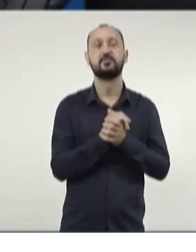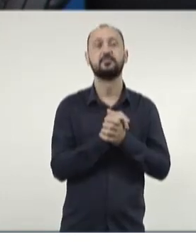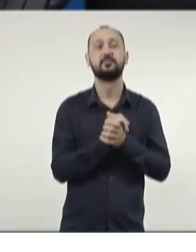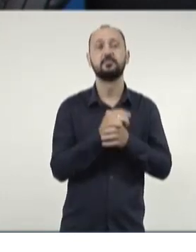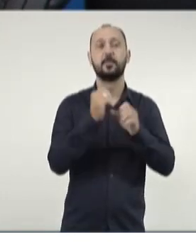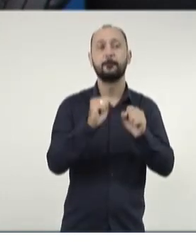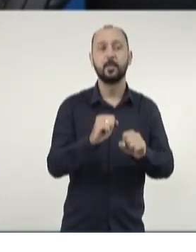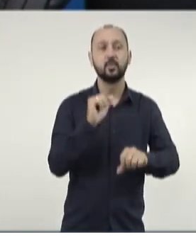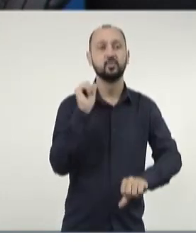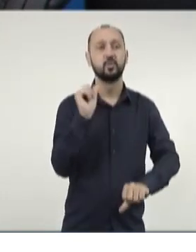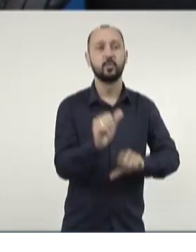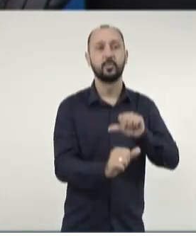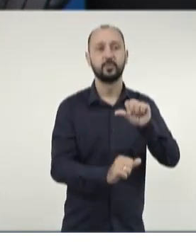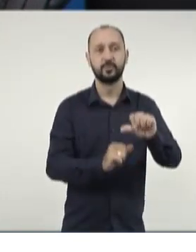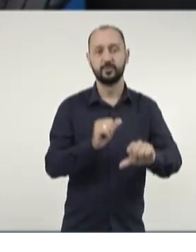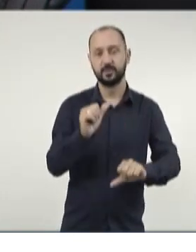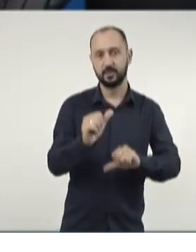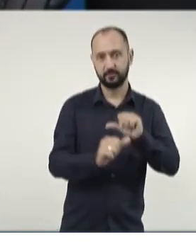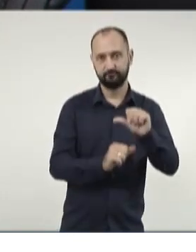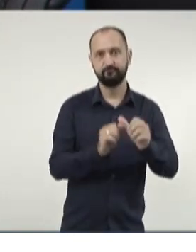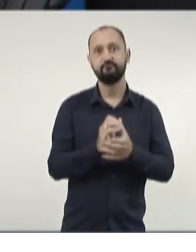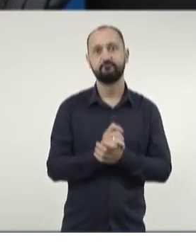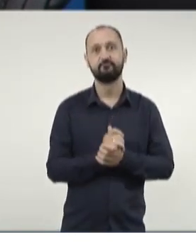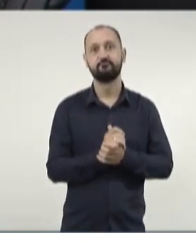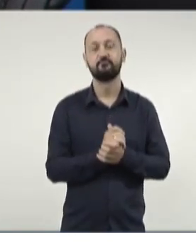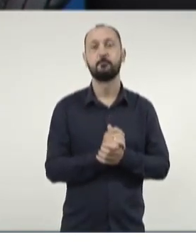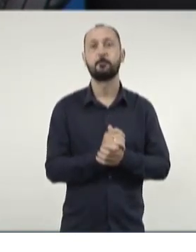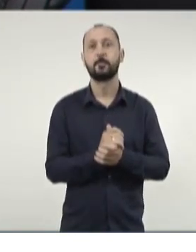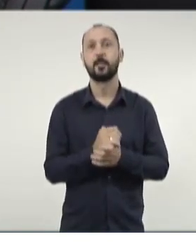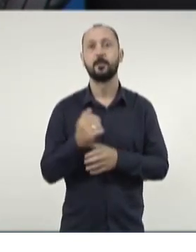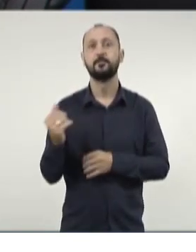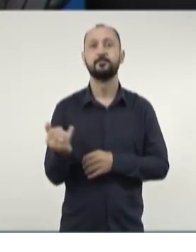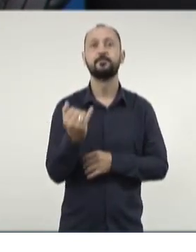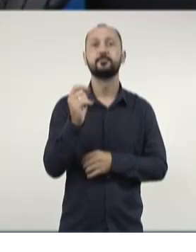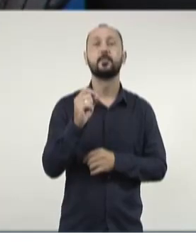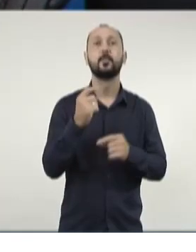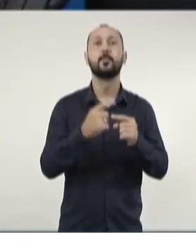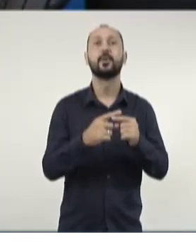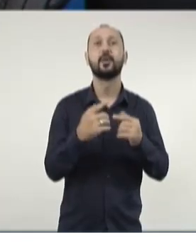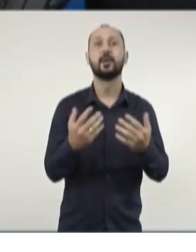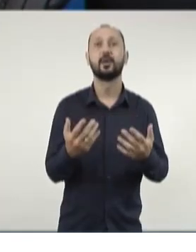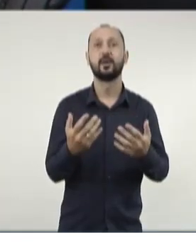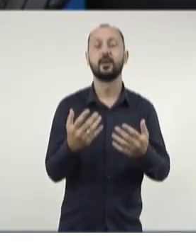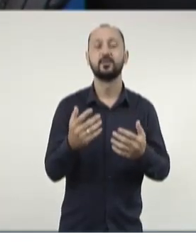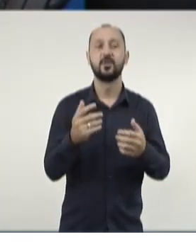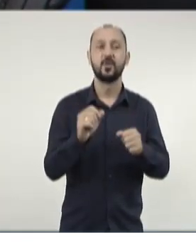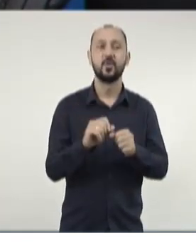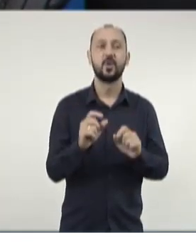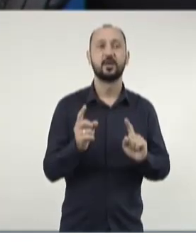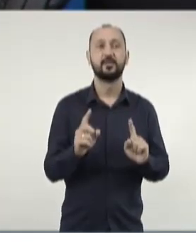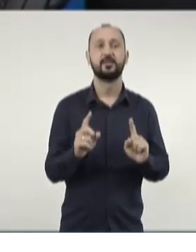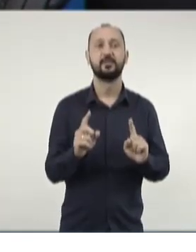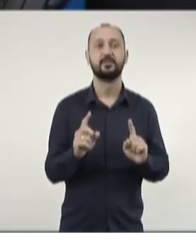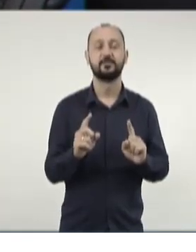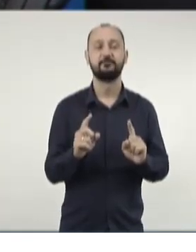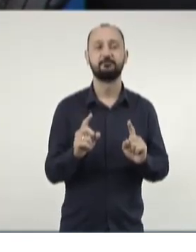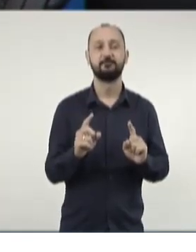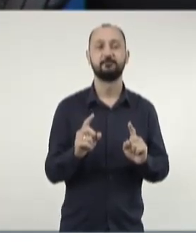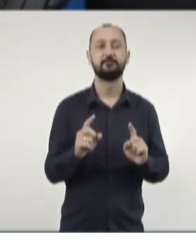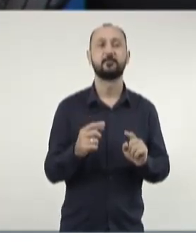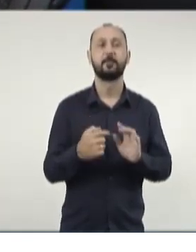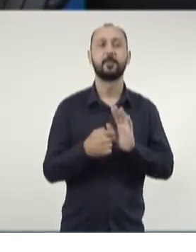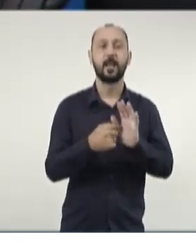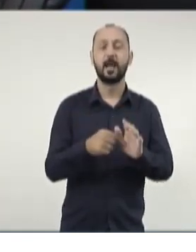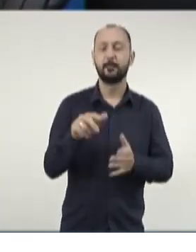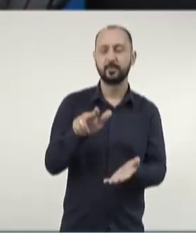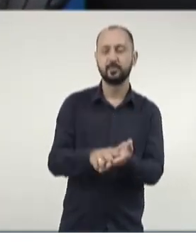pode ser modificada, né? Então, é muito importante isso, a gente não agir como um revide. O